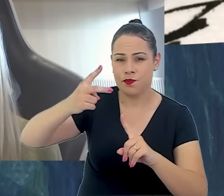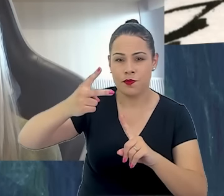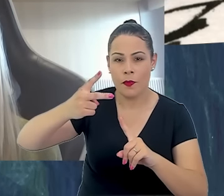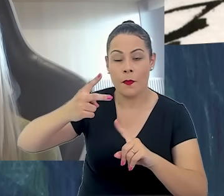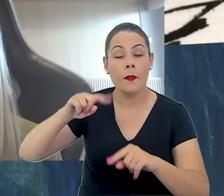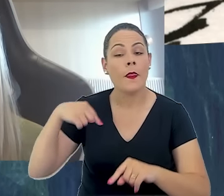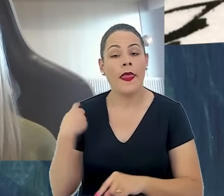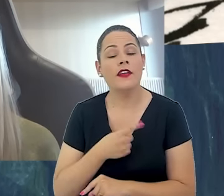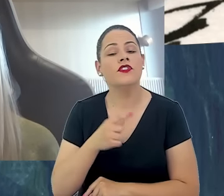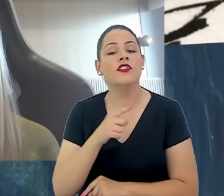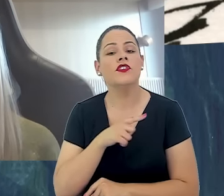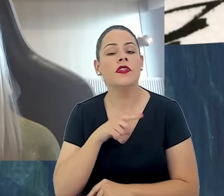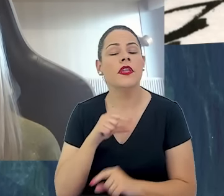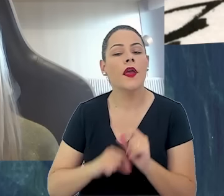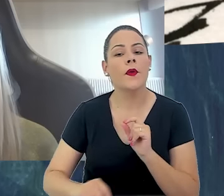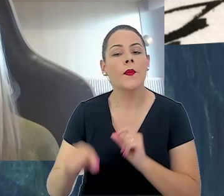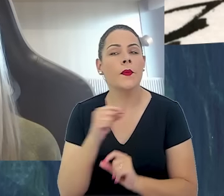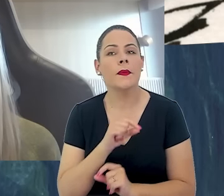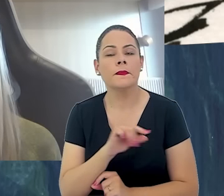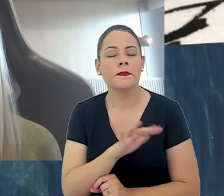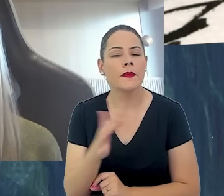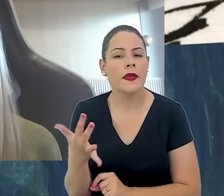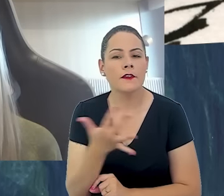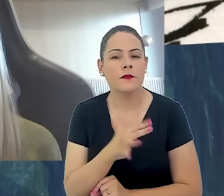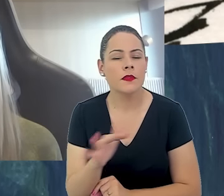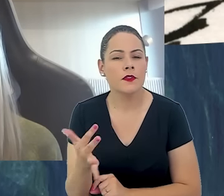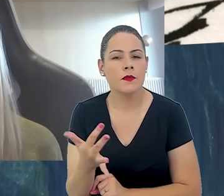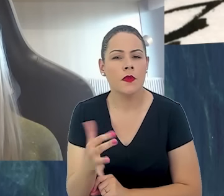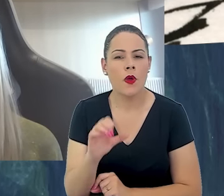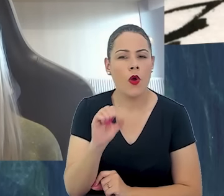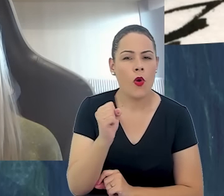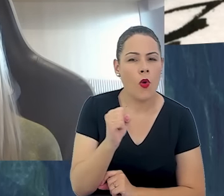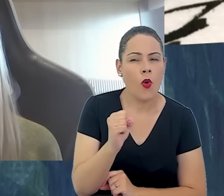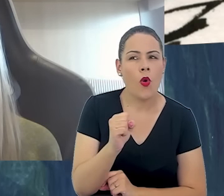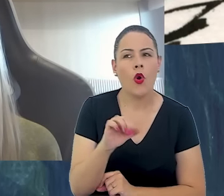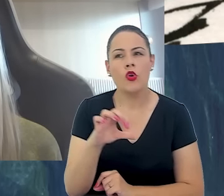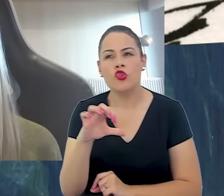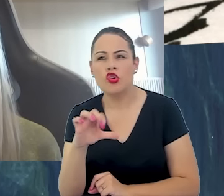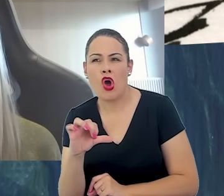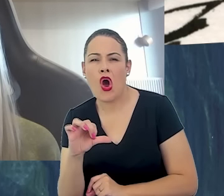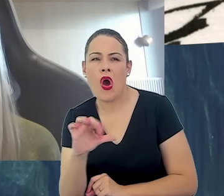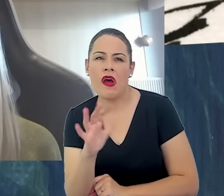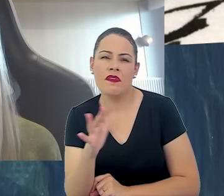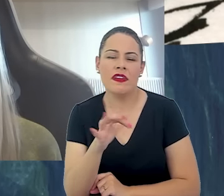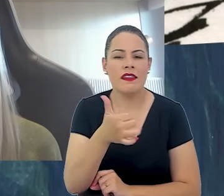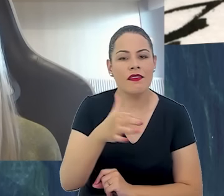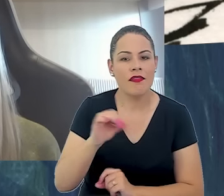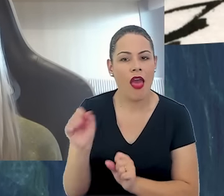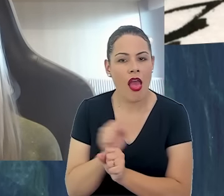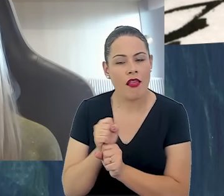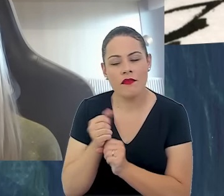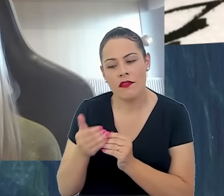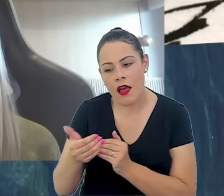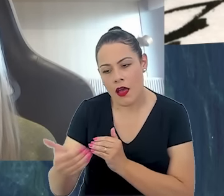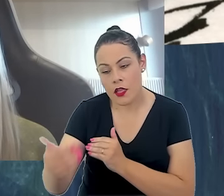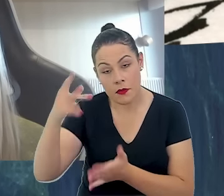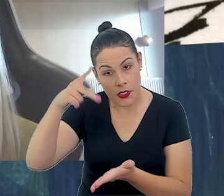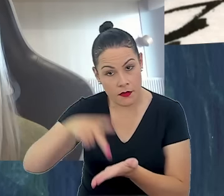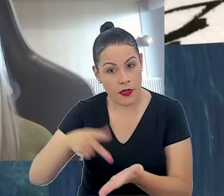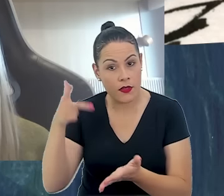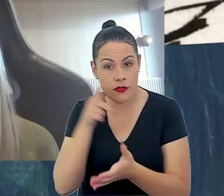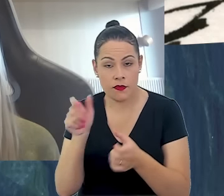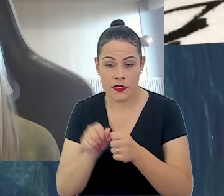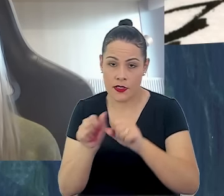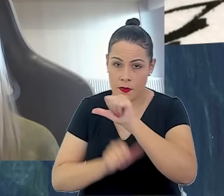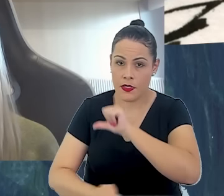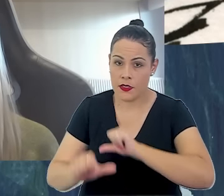exponencialmente, nós temos aí cerca de 8, 9, 10 anos para realmente